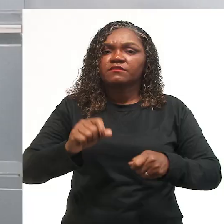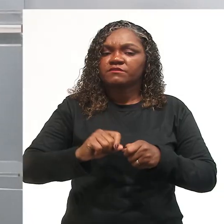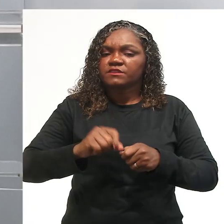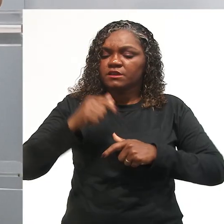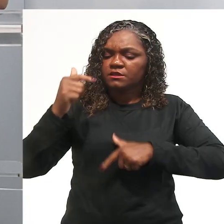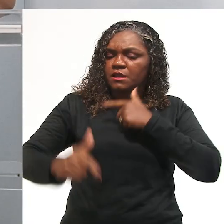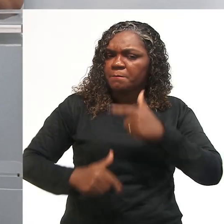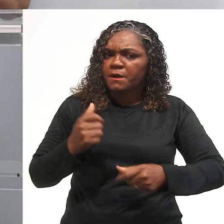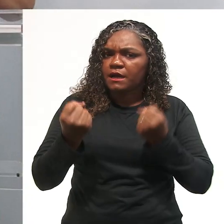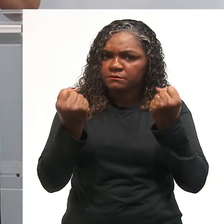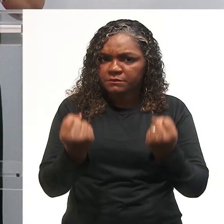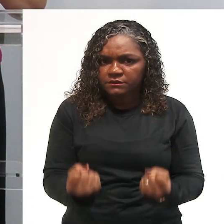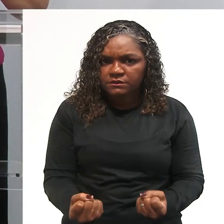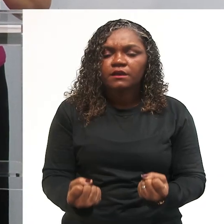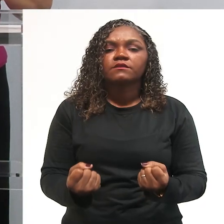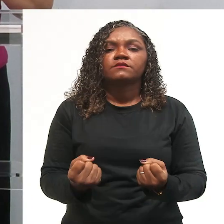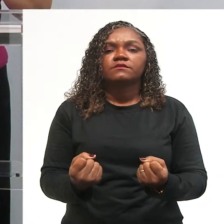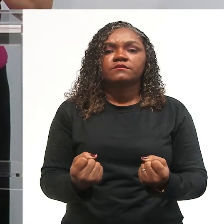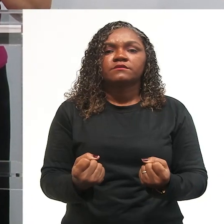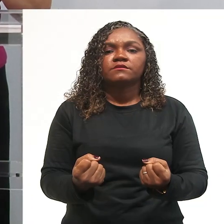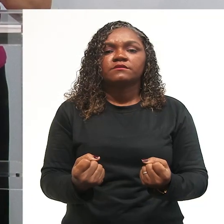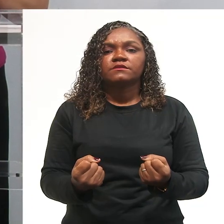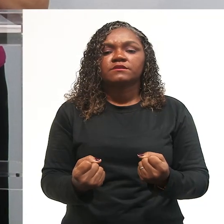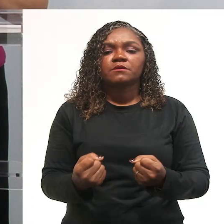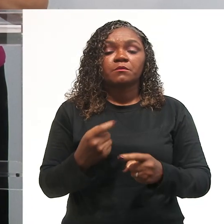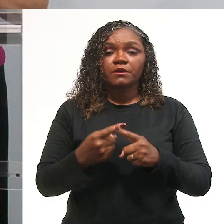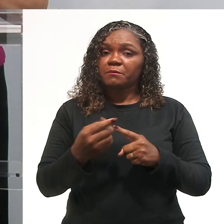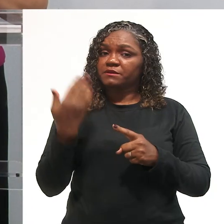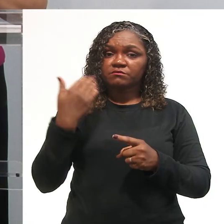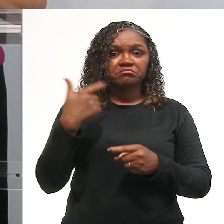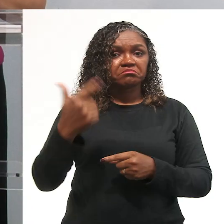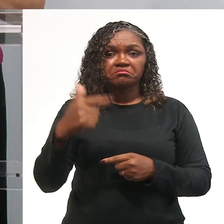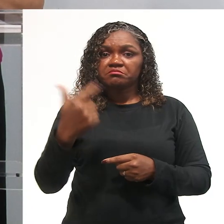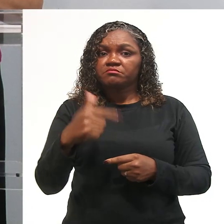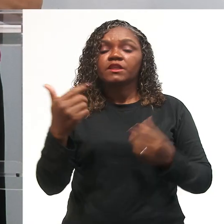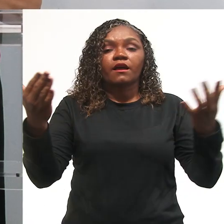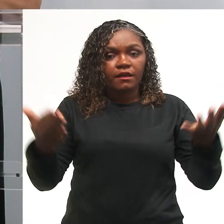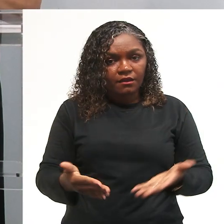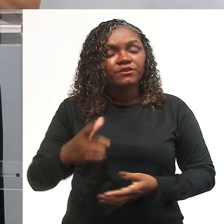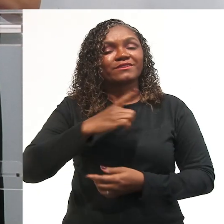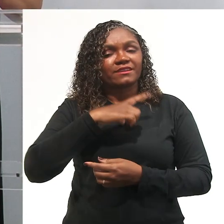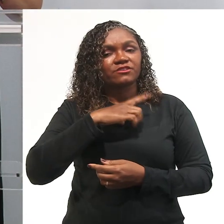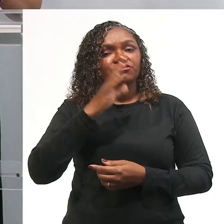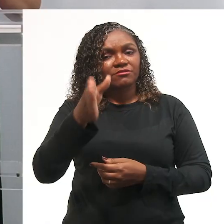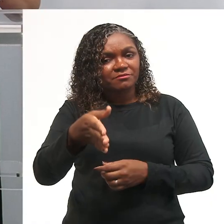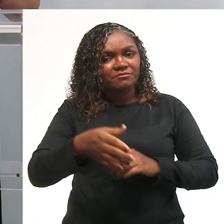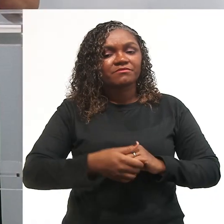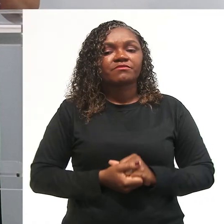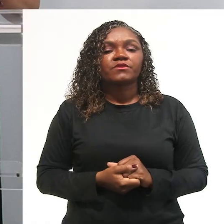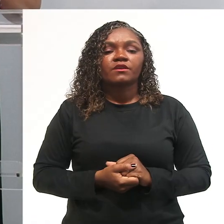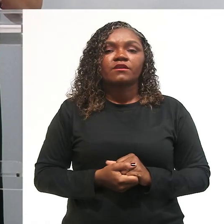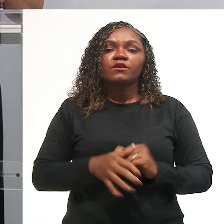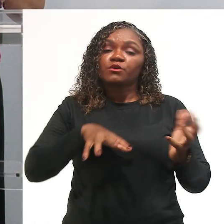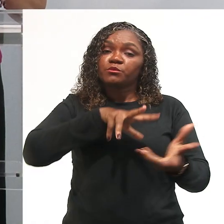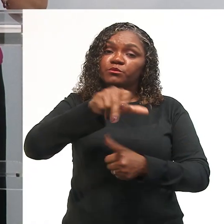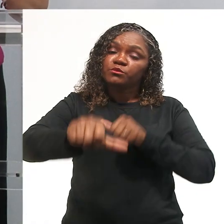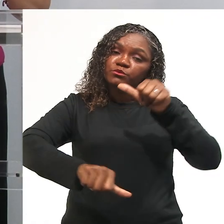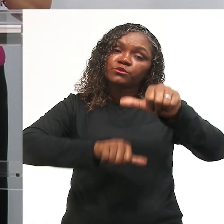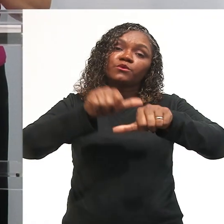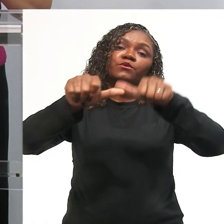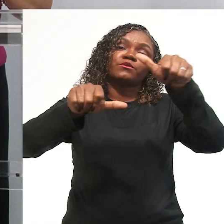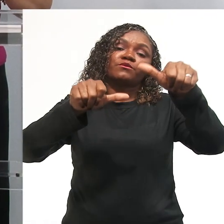pesados, difíceis, e essas coisas não existiam naquela época, né? Então, o mundo foi mudando